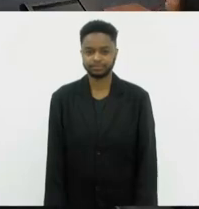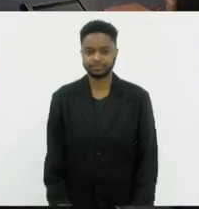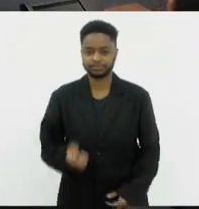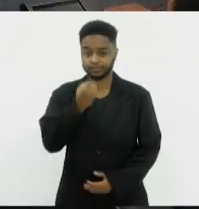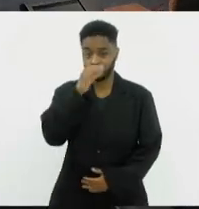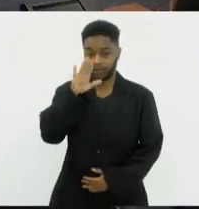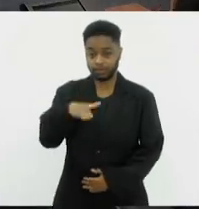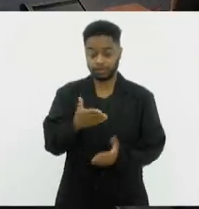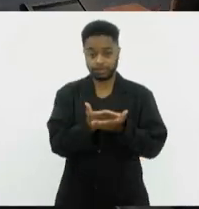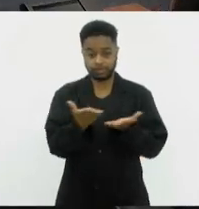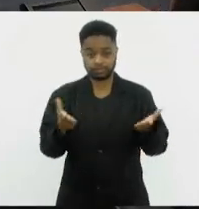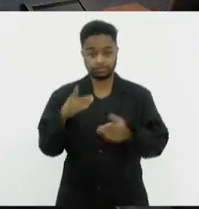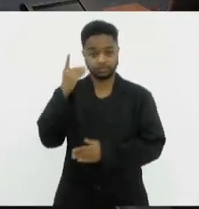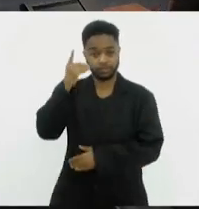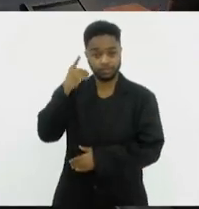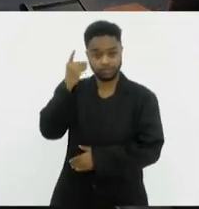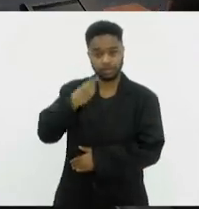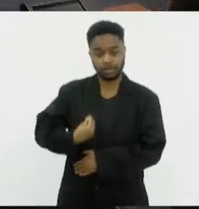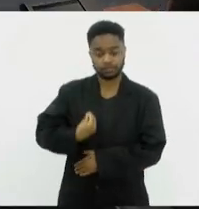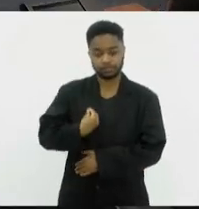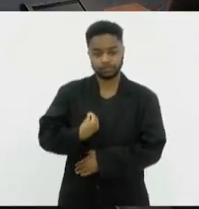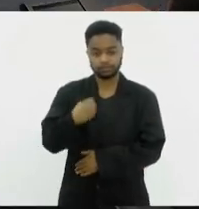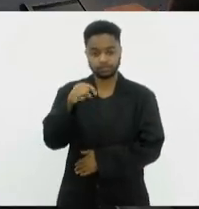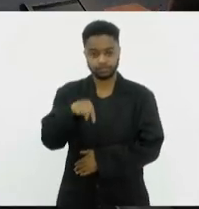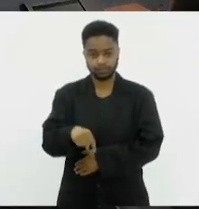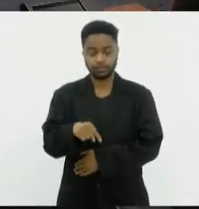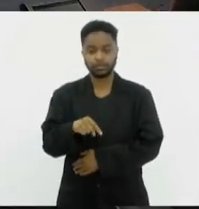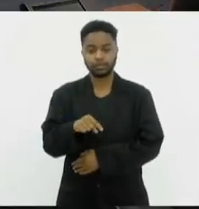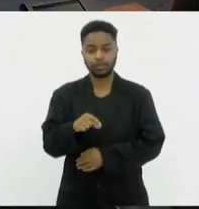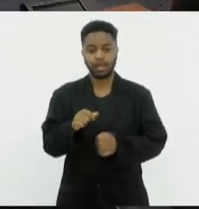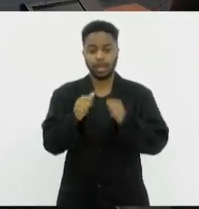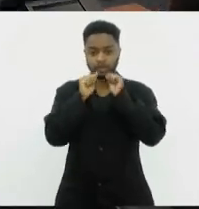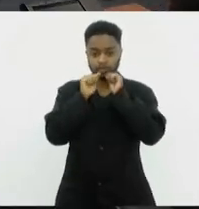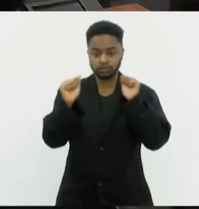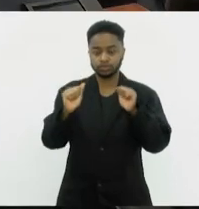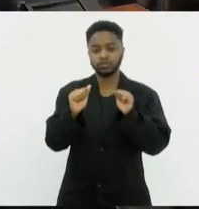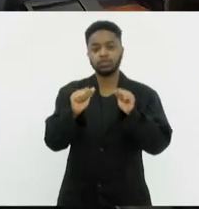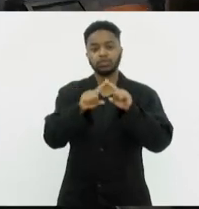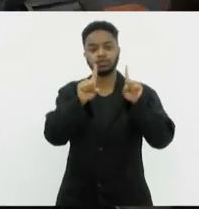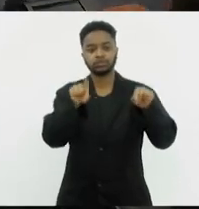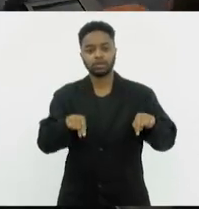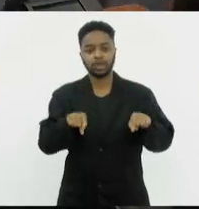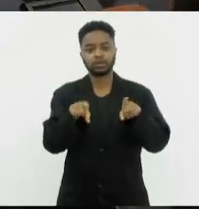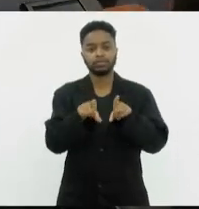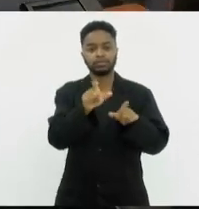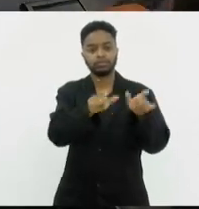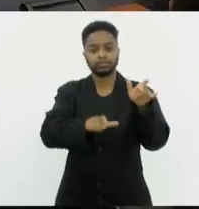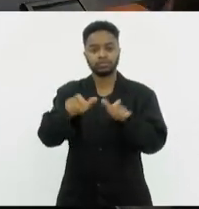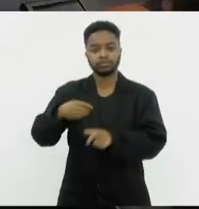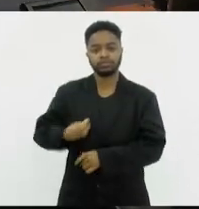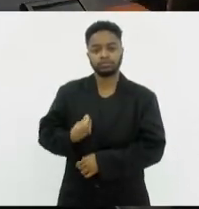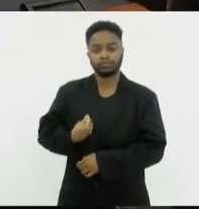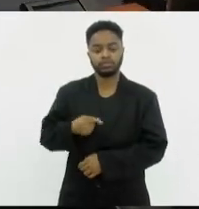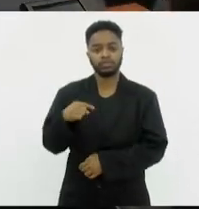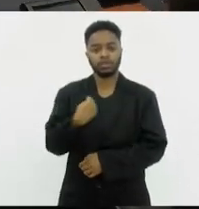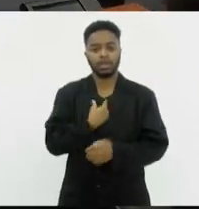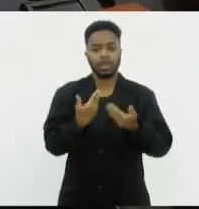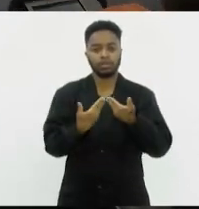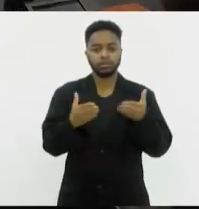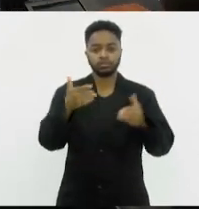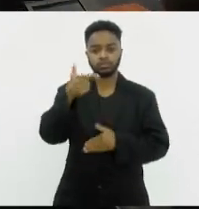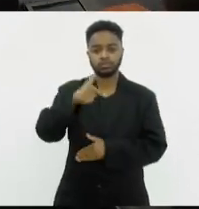Boa tarde, senhoras e senhores deputados, assessores, servidores, público presente. Está reaberta a